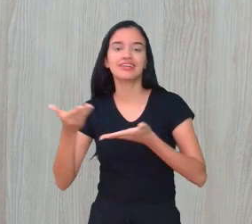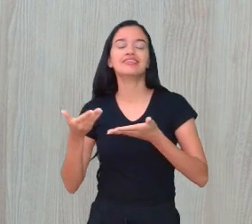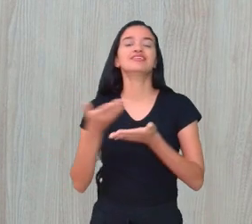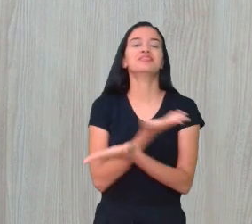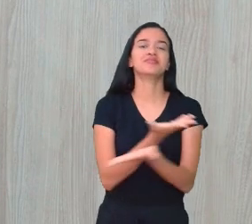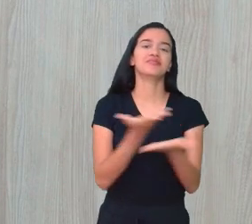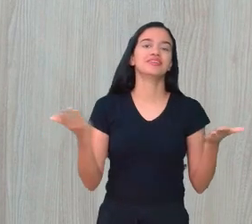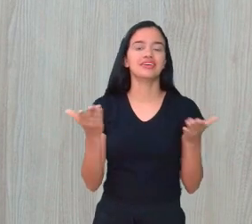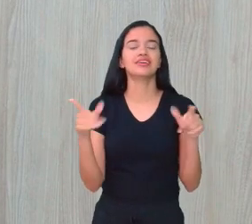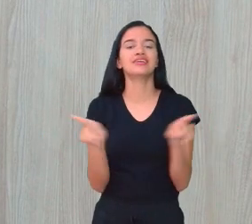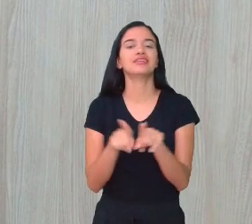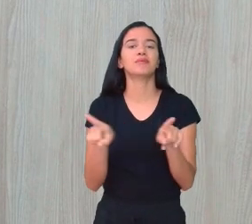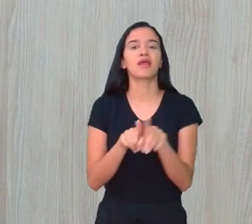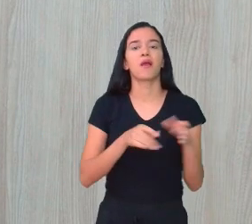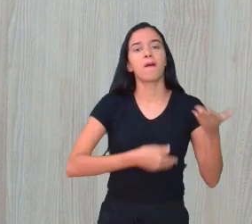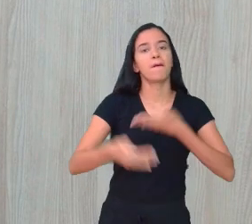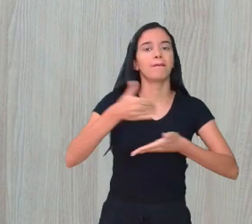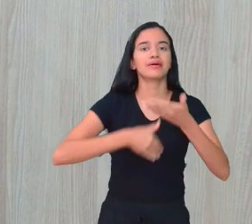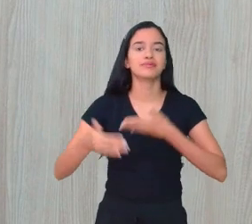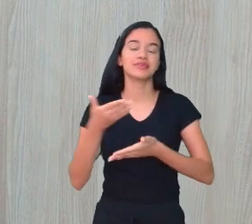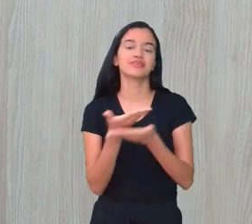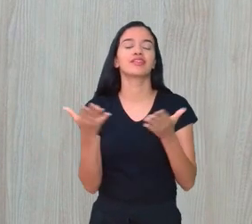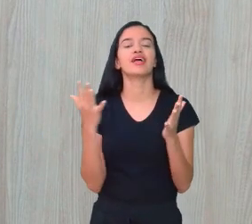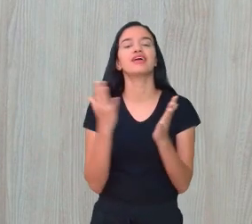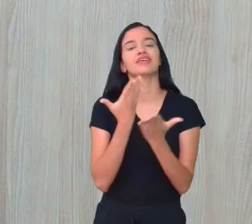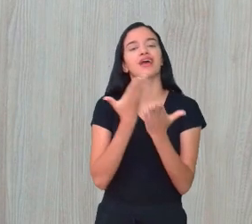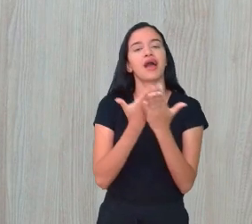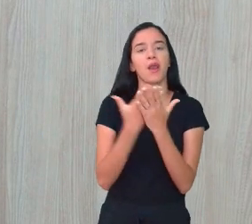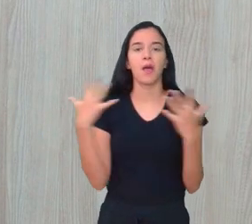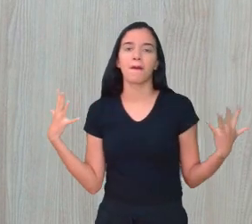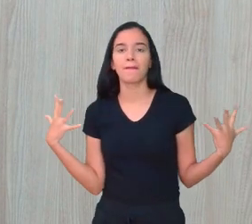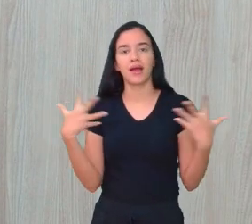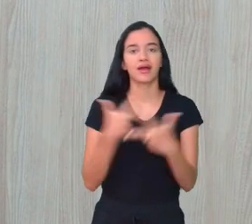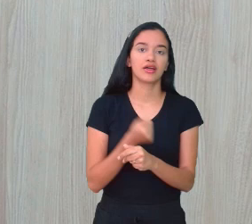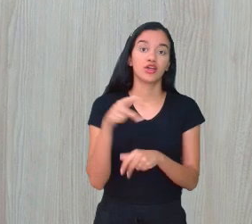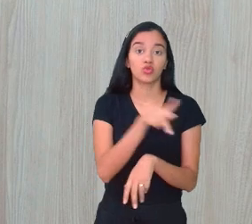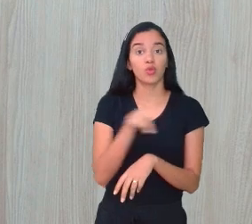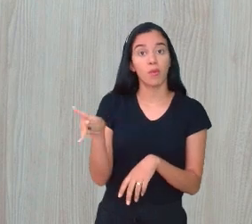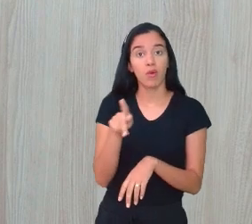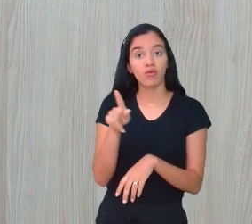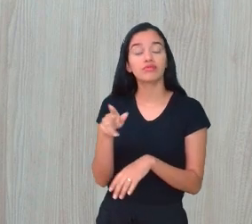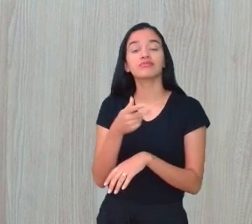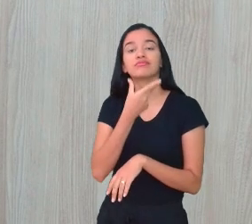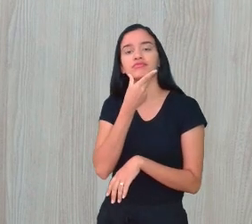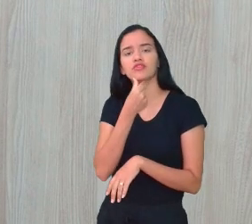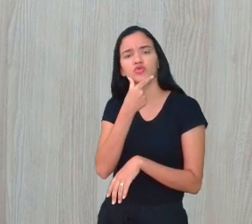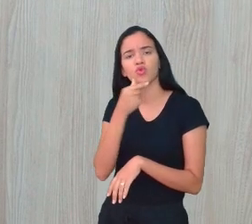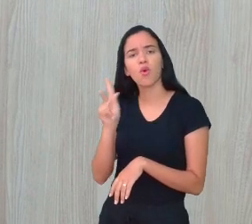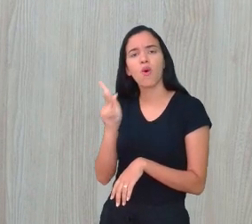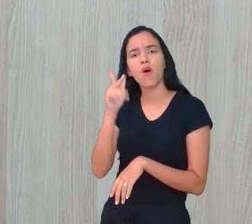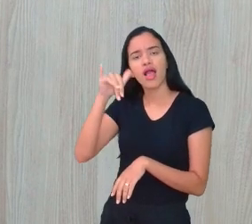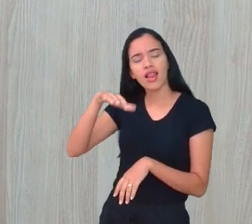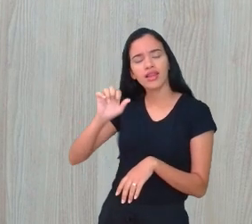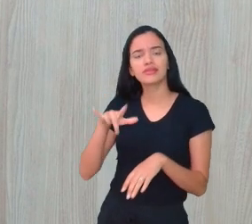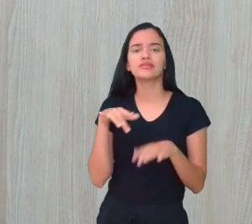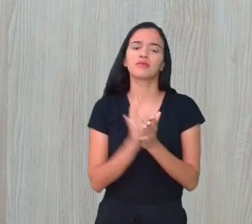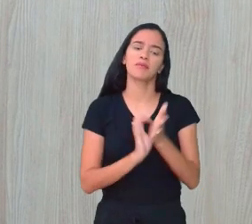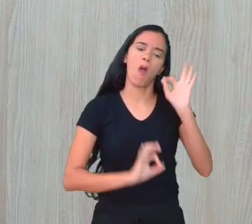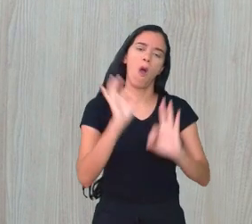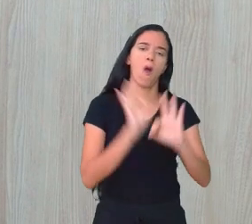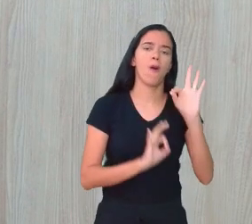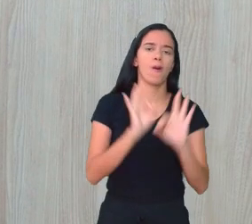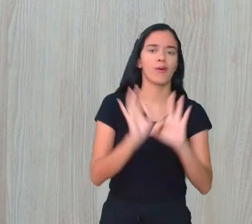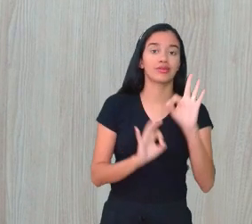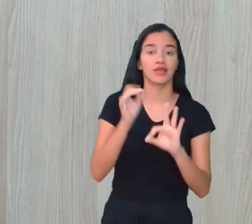vocês. Contamos com a participação de vocês nessa aula maravilhosa aí do professor Heleno e sempre preparada com muito carinho,